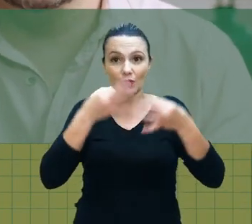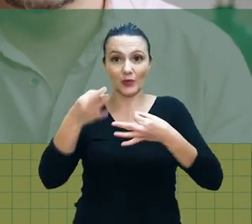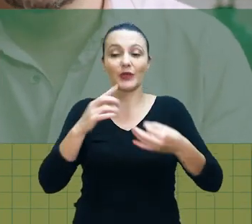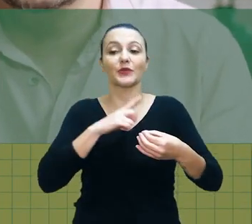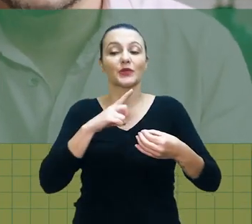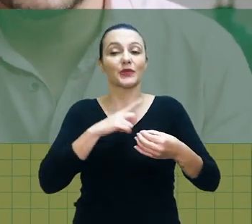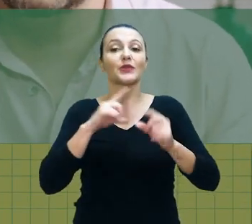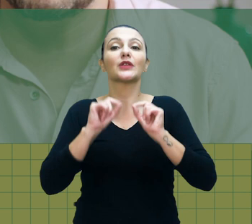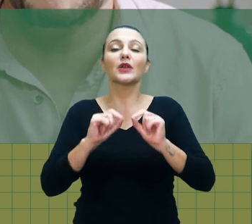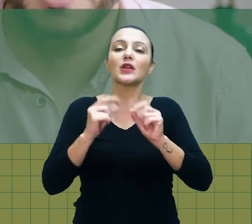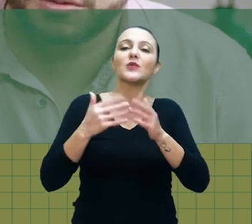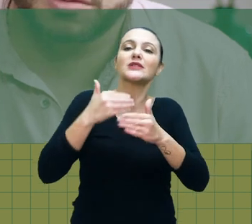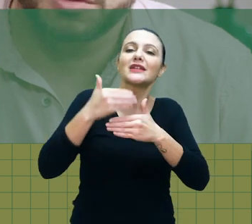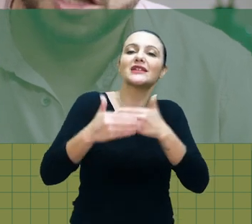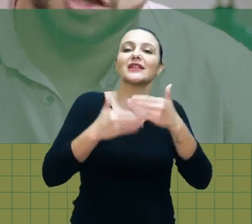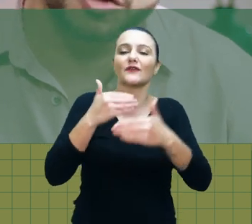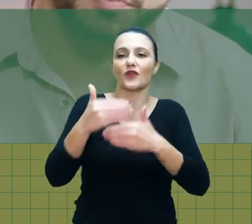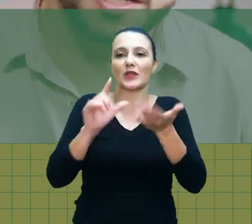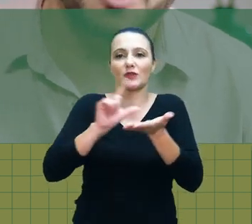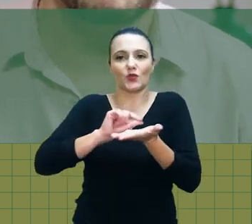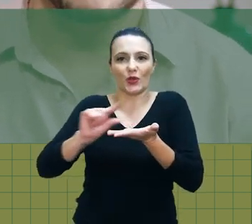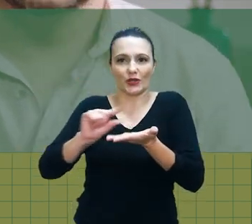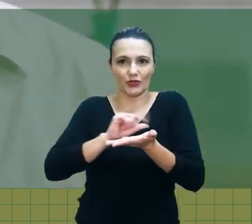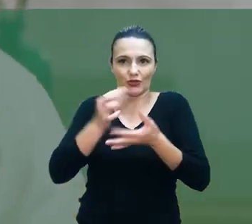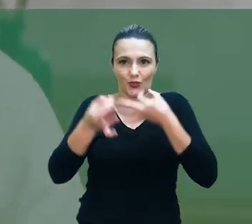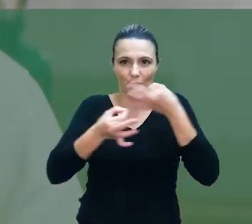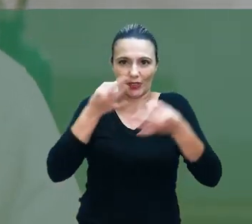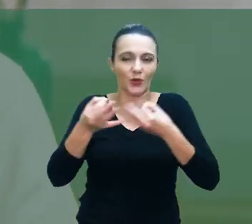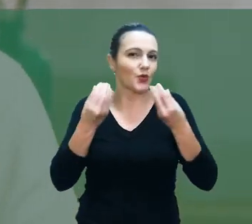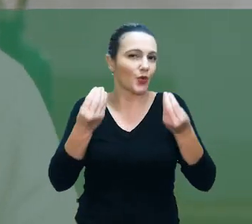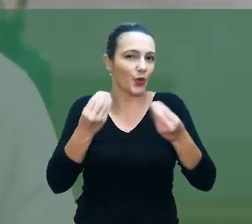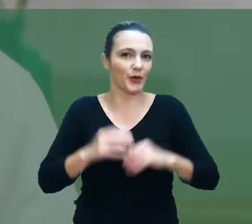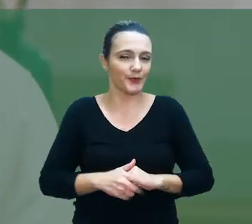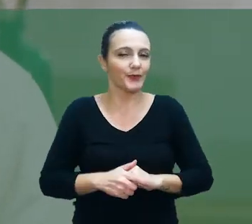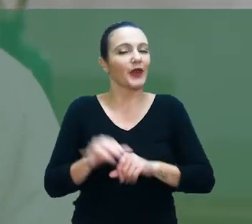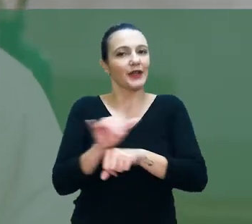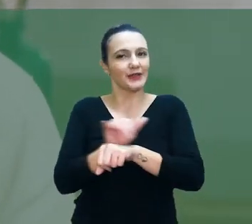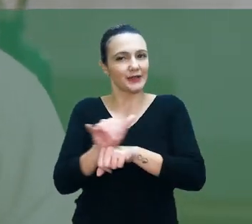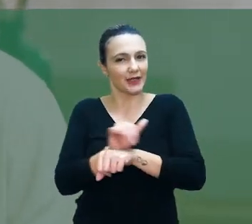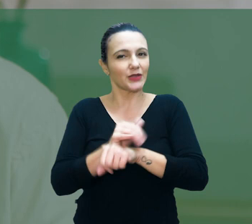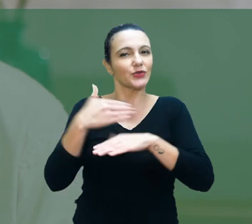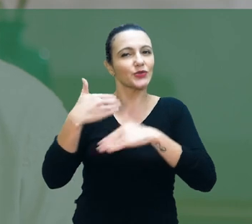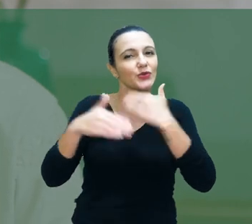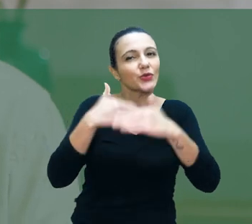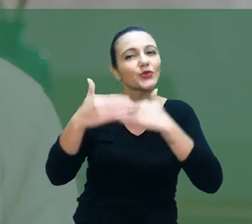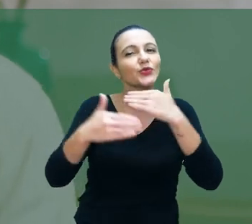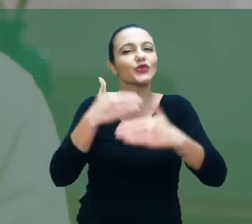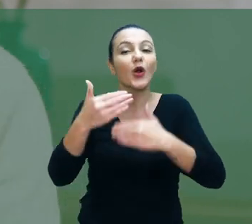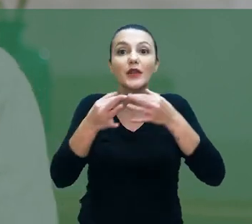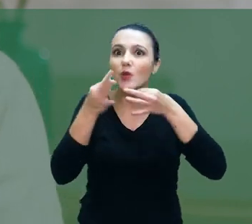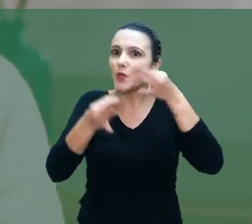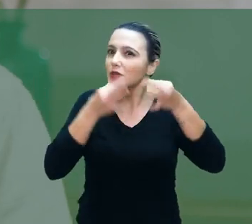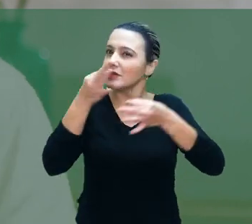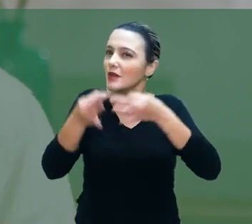constituíssem o desenvolvimento do artigo de opinião. Então, eu acho que em termos de estratégia e de construção de argumentos, a